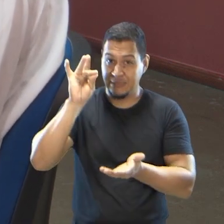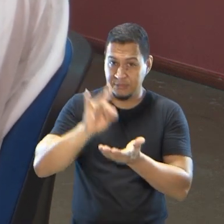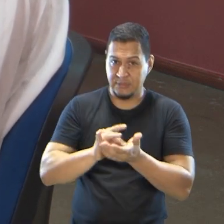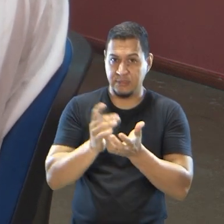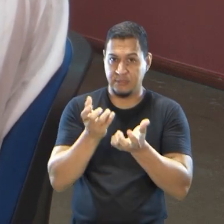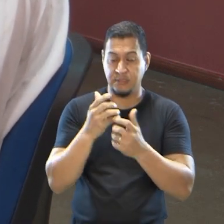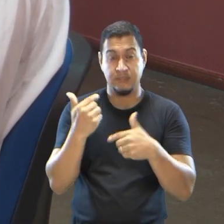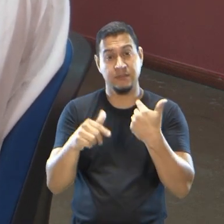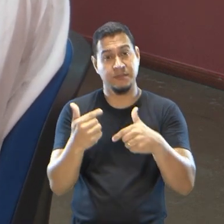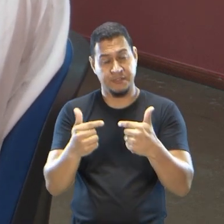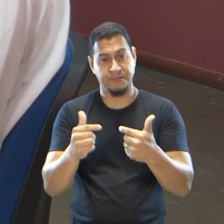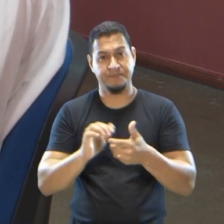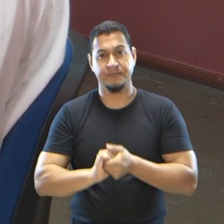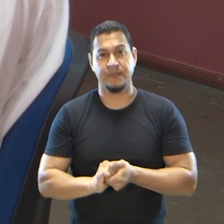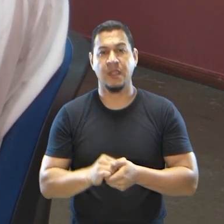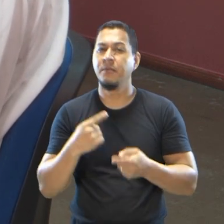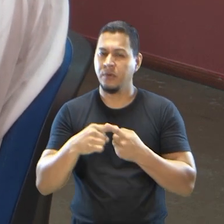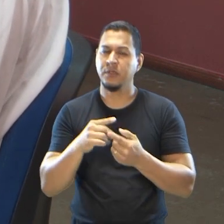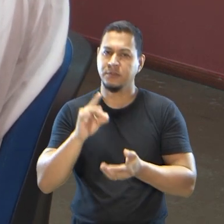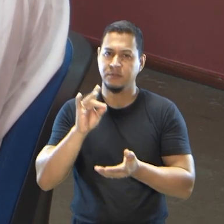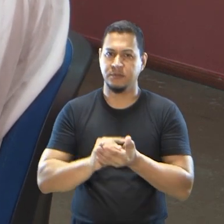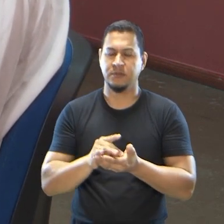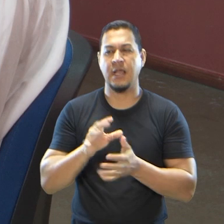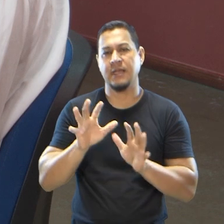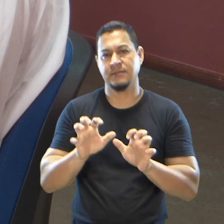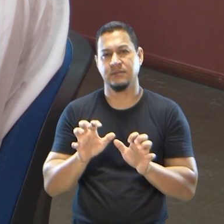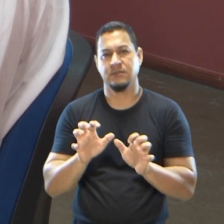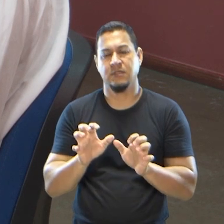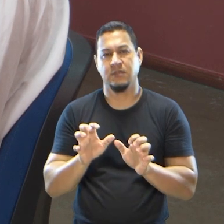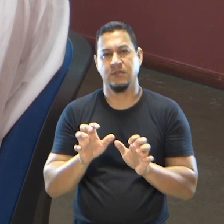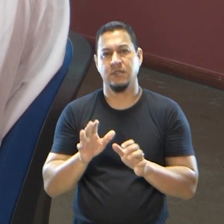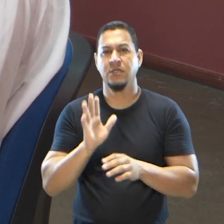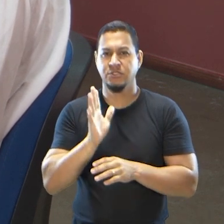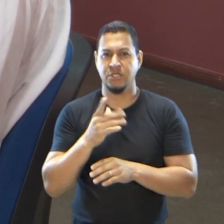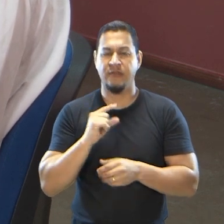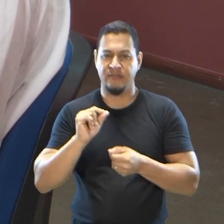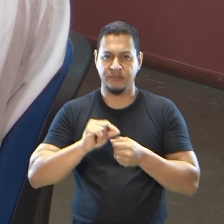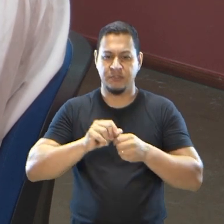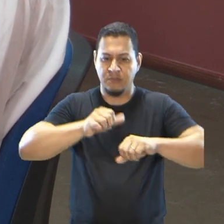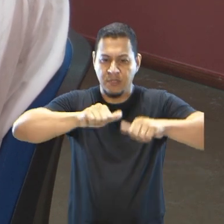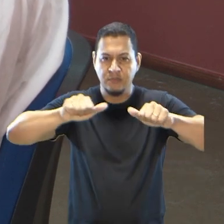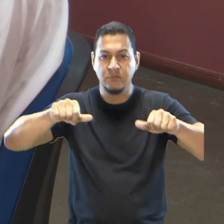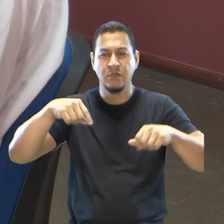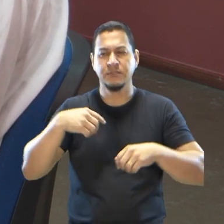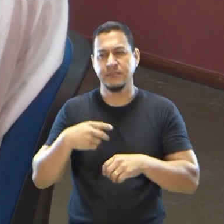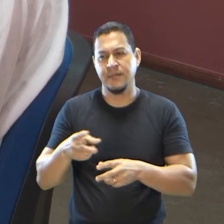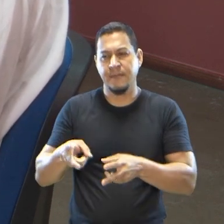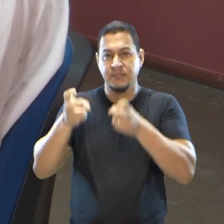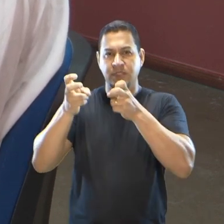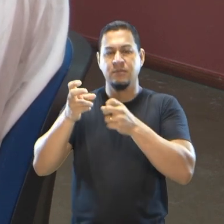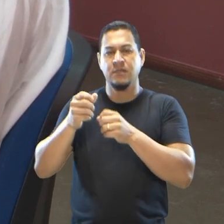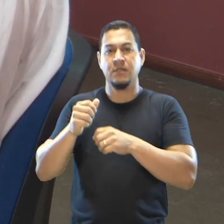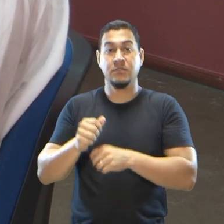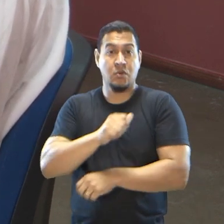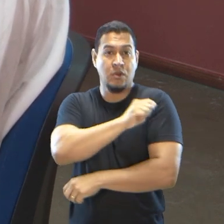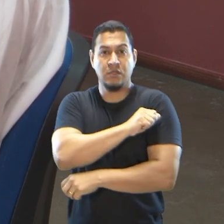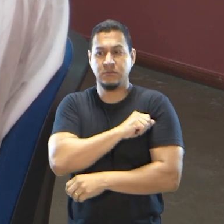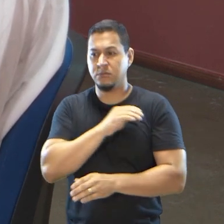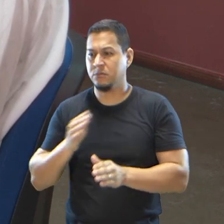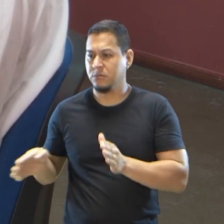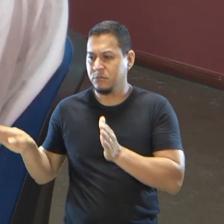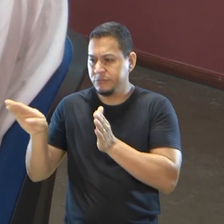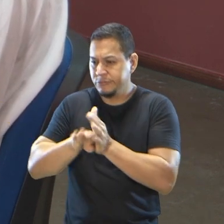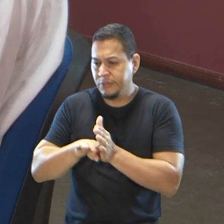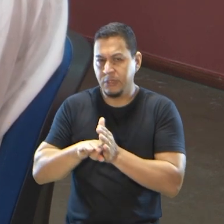ele quer trabalhar, porque realmente, assim, já uma autoavaliação, a gente percebe que o aluno, quando